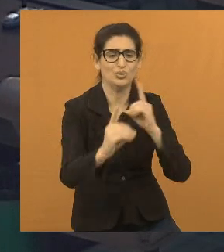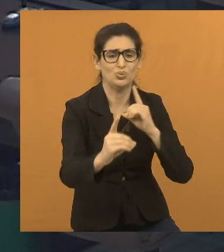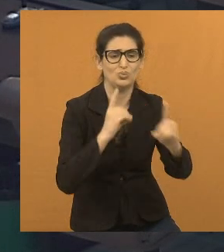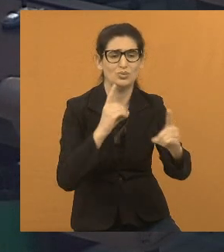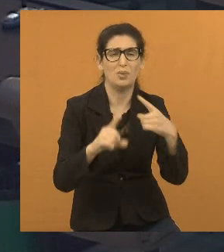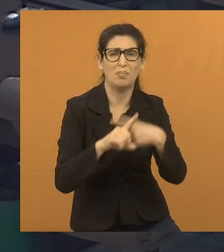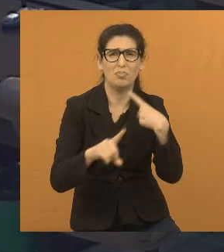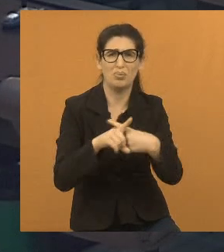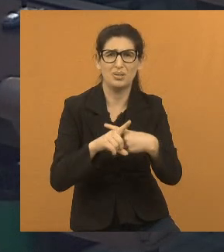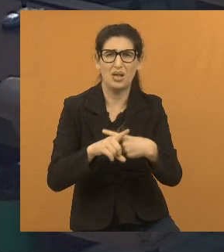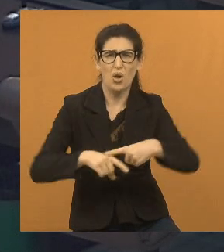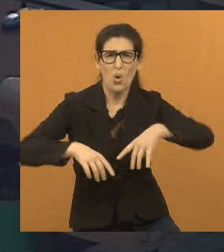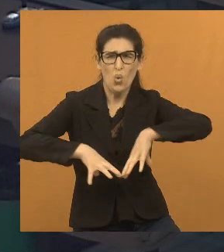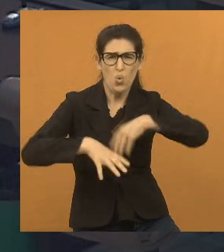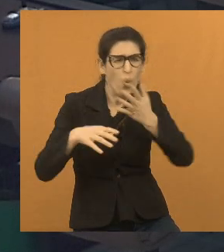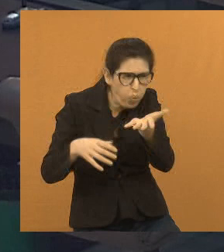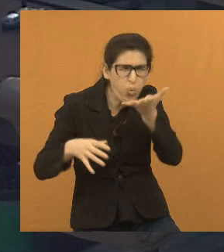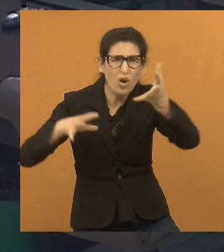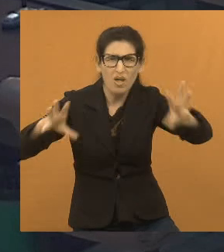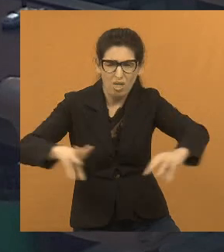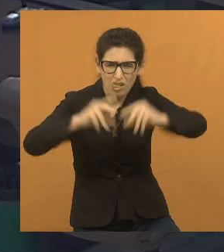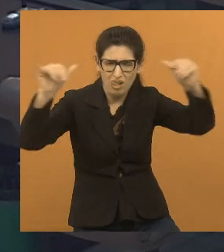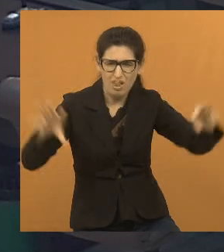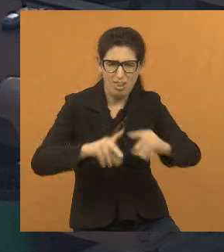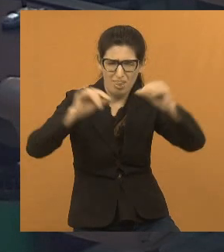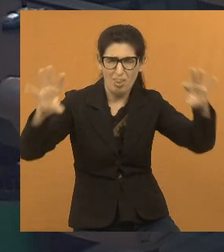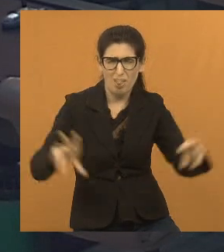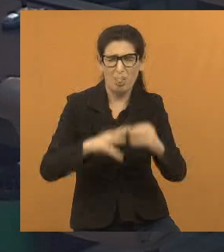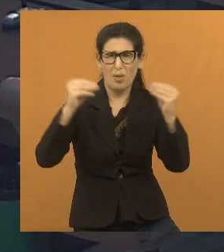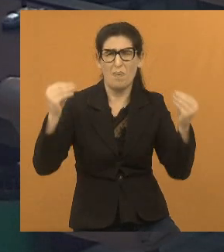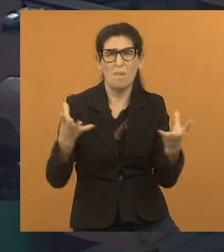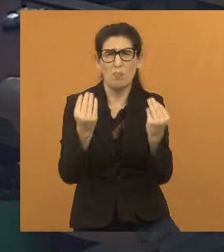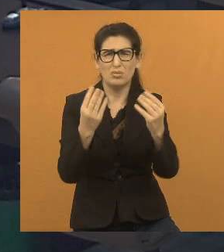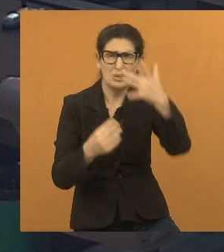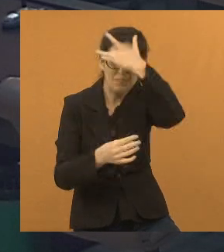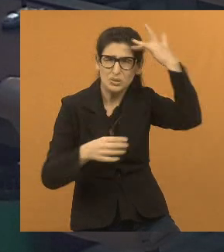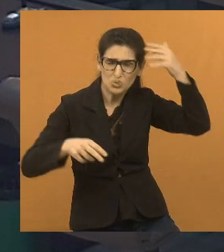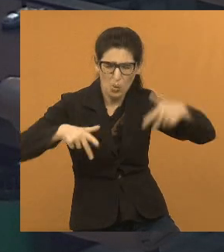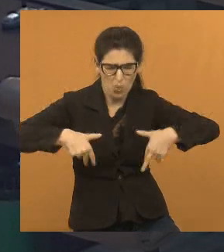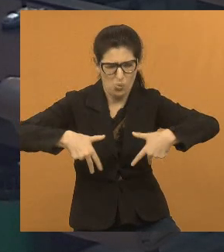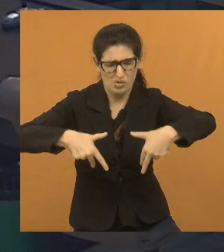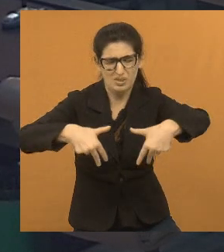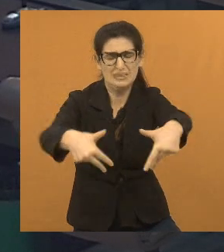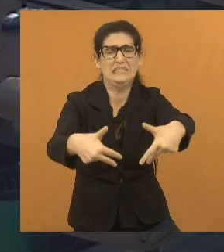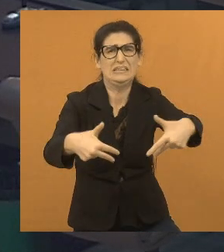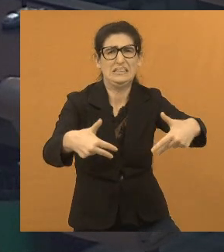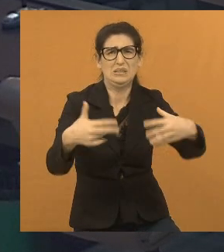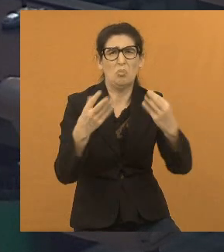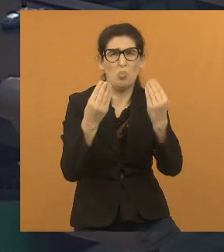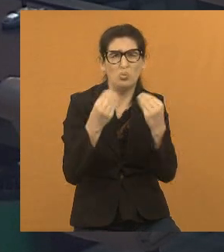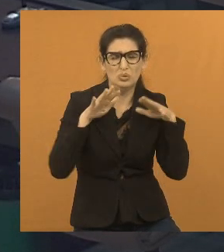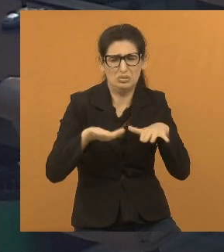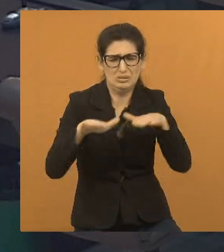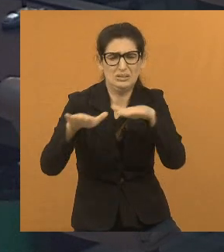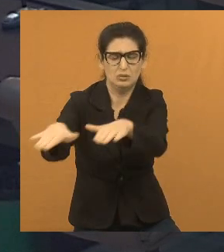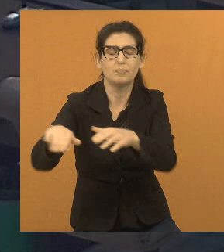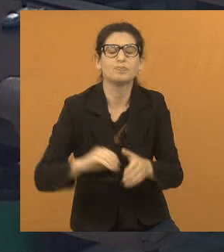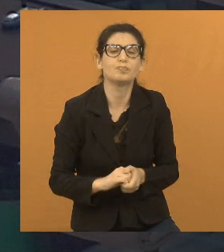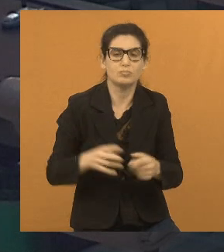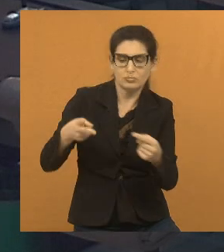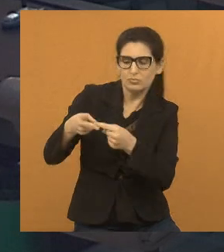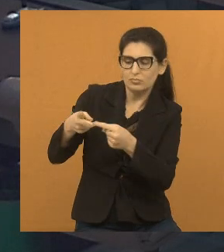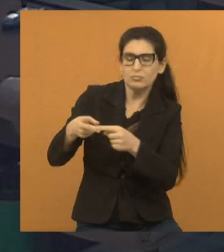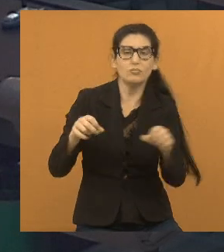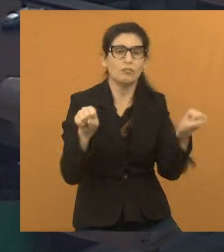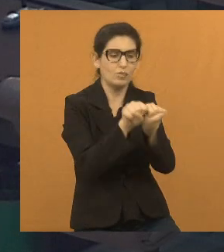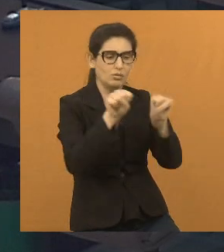ônibus e carretas, também com trânsito de pedestres. A segunda colocação que ele faz: o sistema